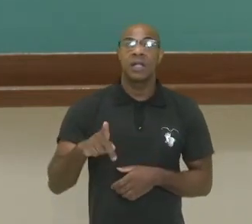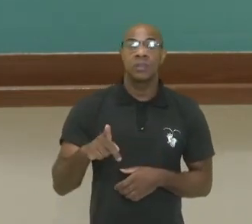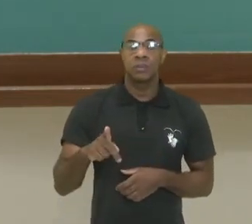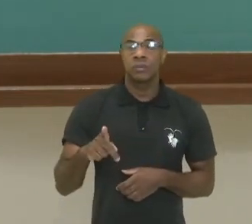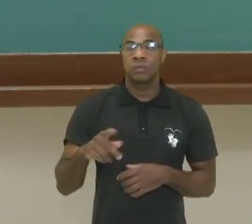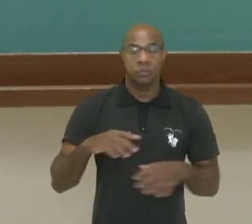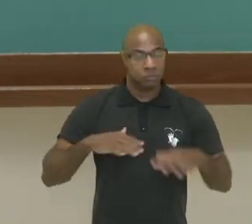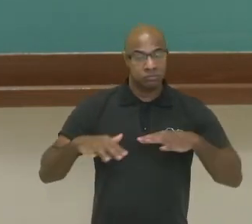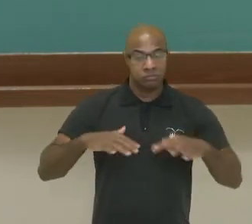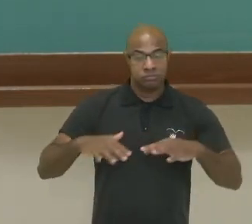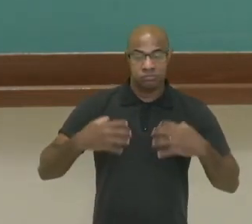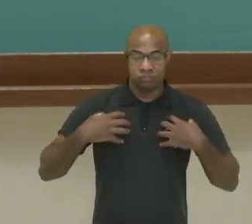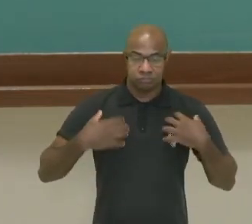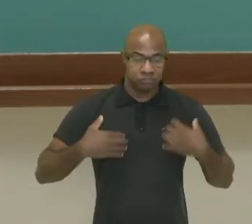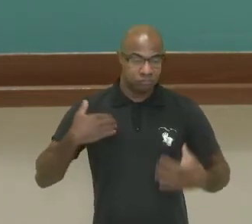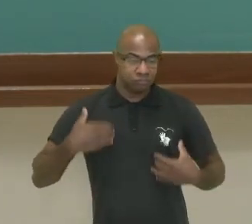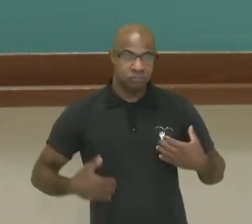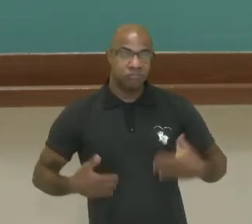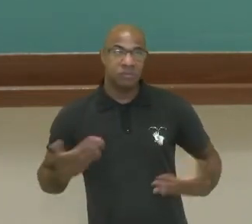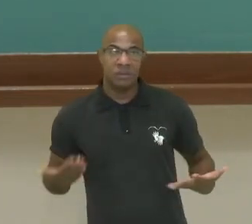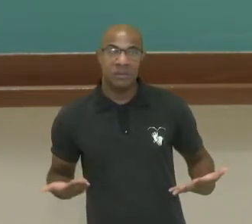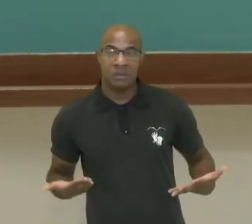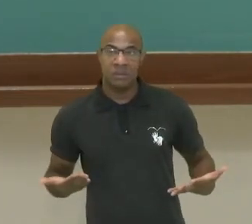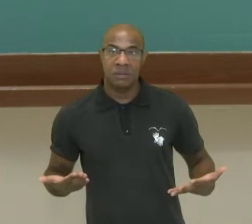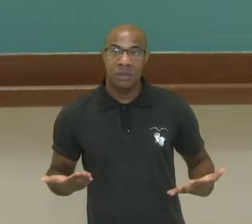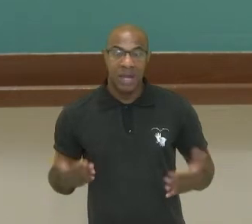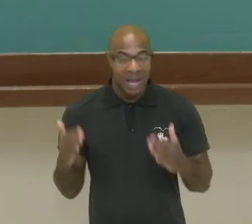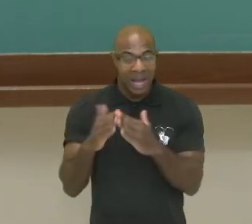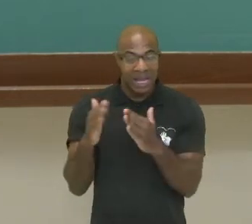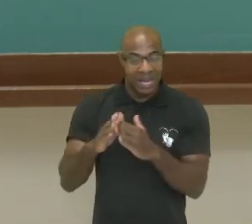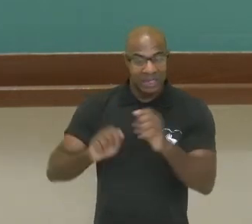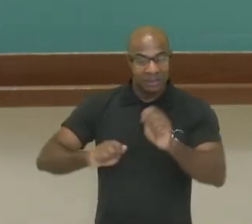mobilidade? A higiene da casa?